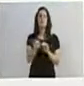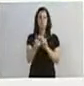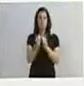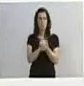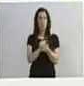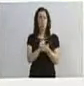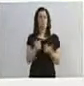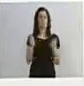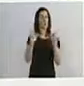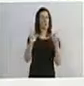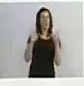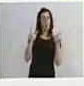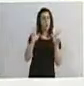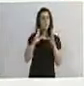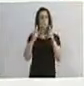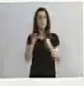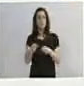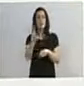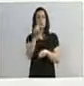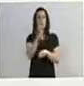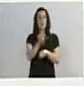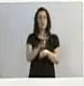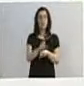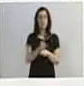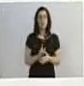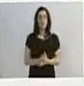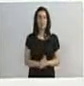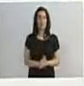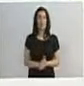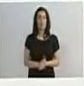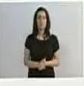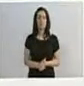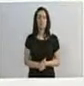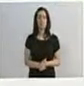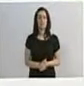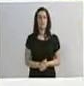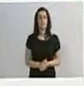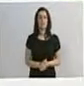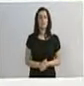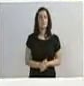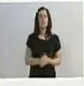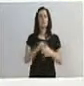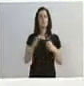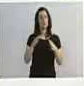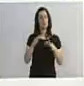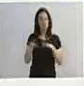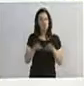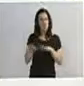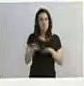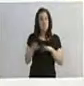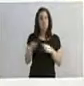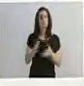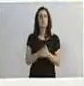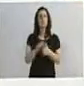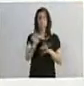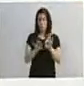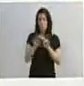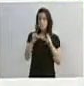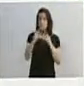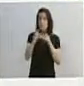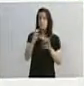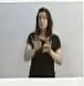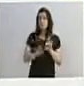George, que é o presidente, a toda a sua diretoria e aos membros que atuam na UBER, com a mobilização, a sociedade civil organizada, as entidades organizadas,